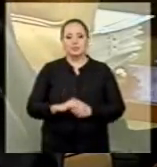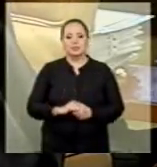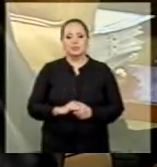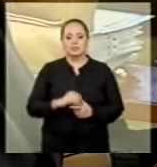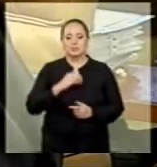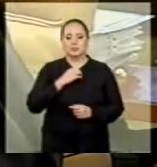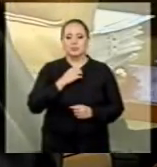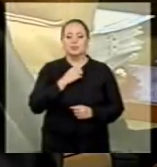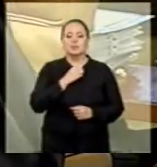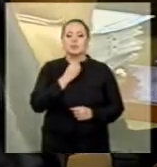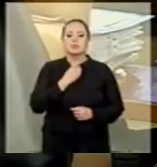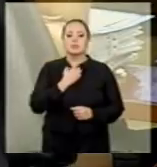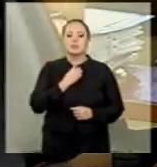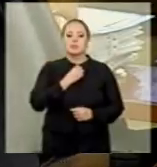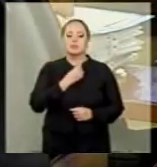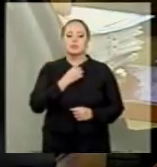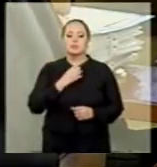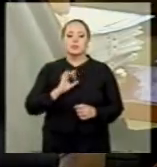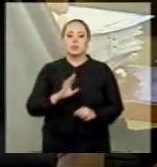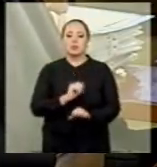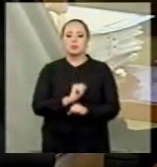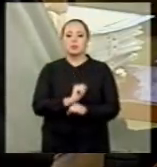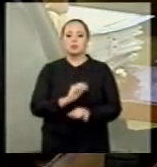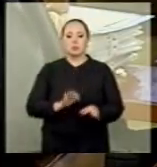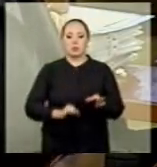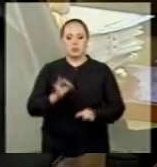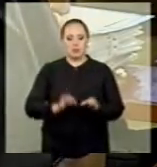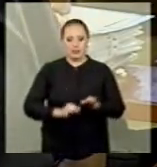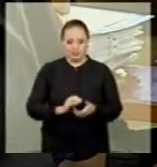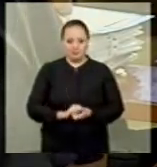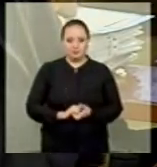só aguardando o julgamento.